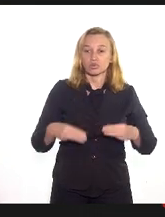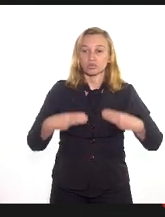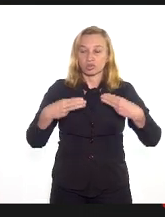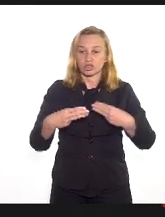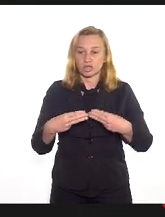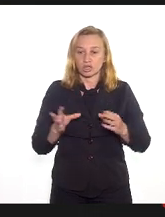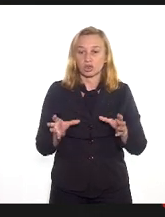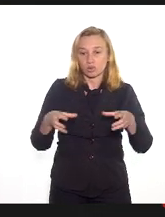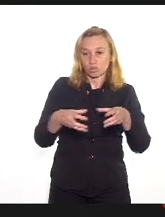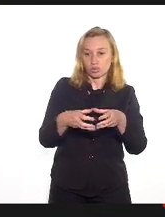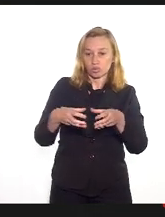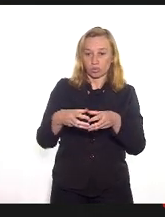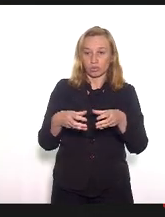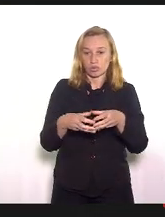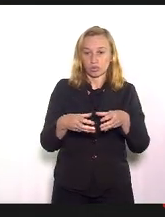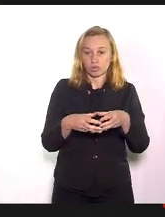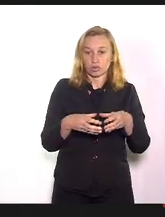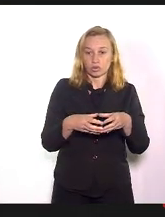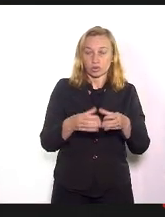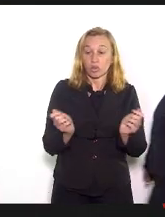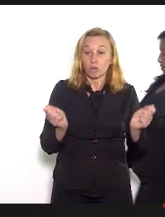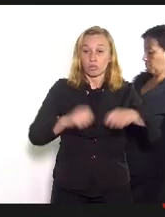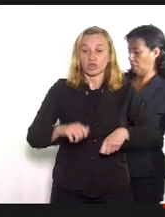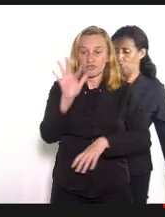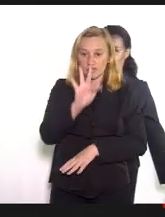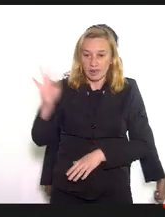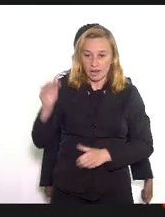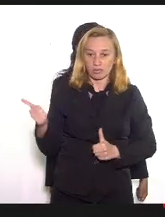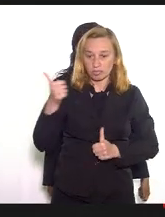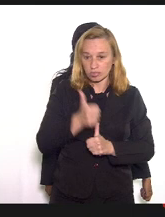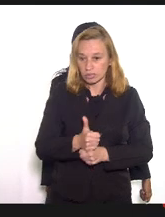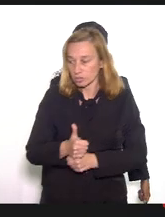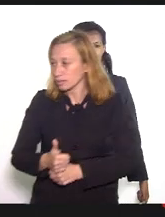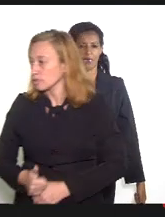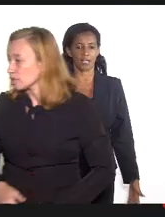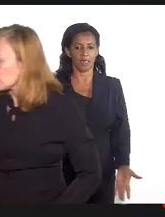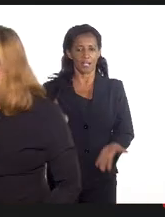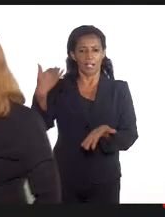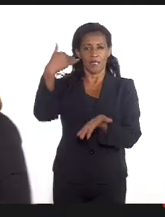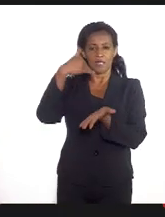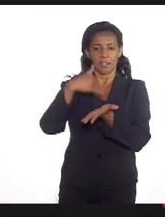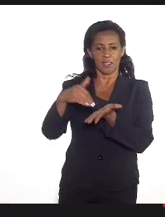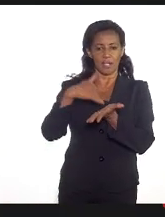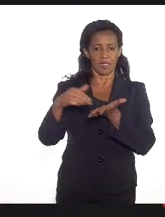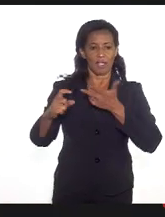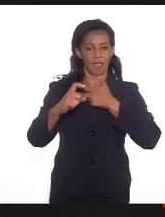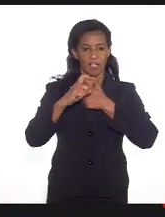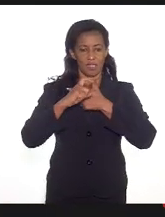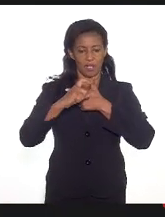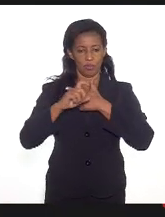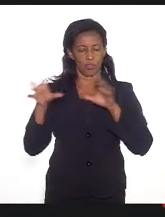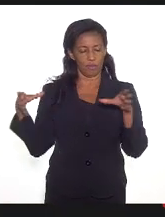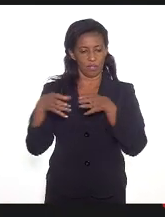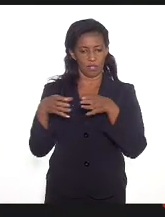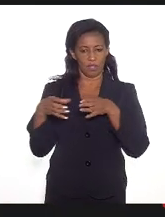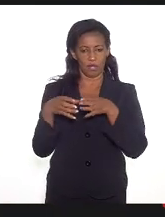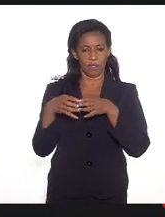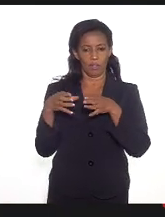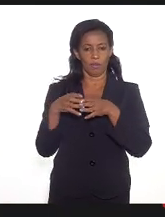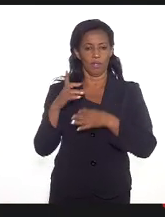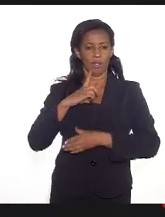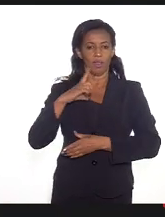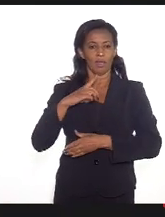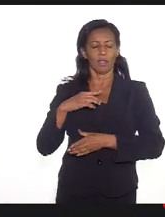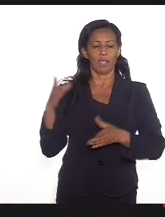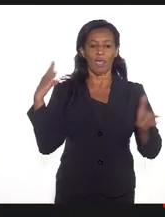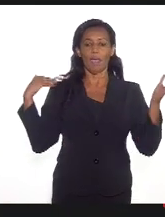que compõem o Poder Federal. E a secretaria executiva dessa comissão cabe à Marinha